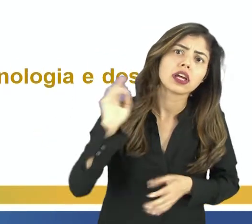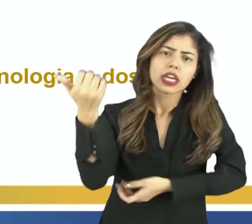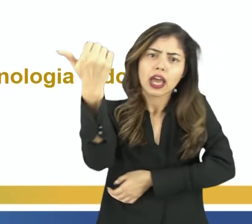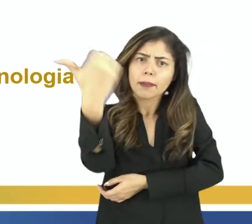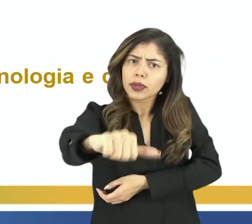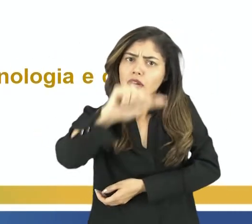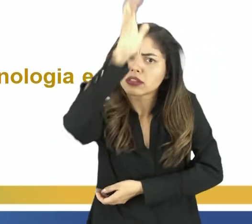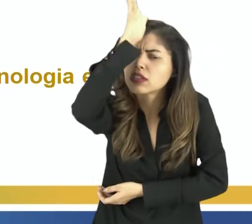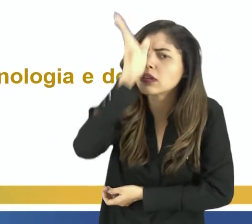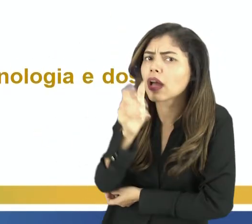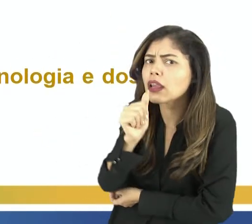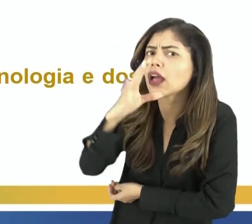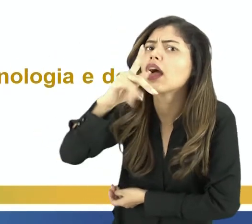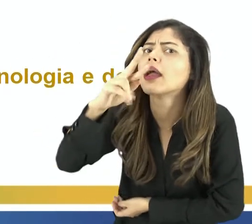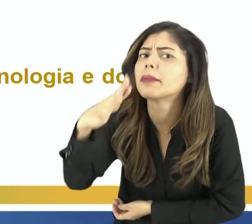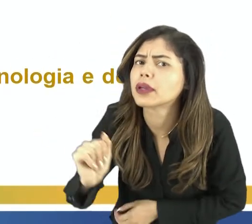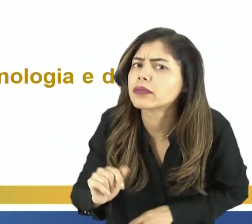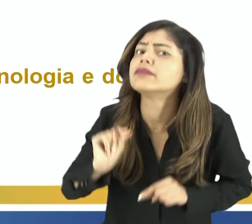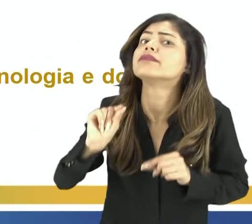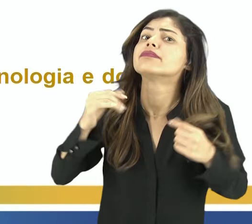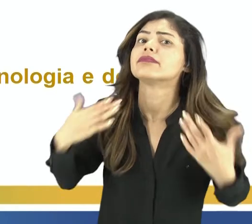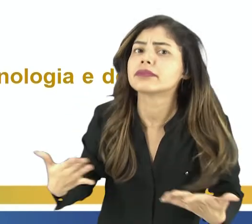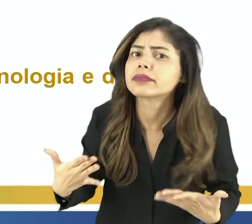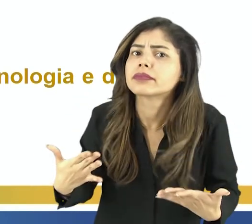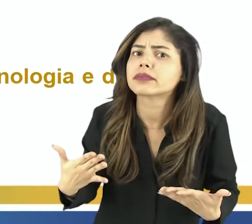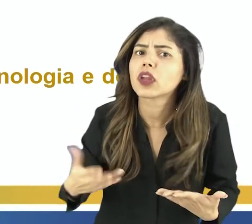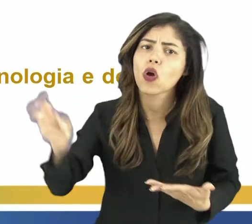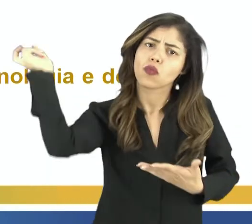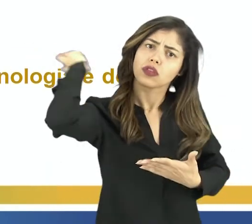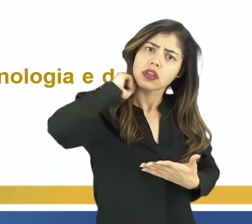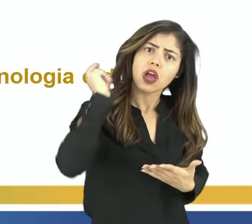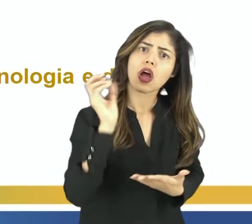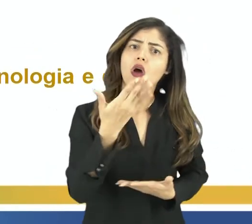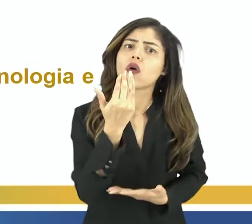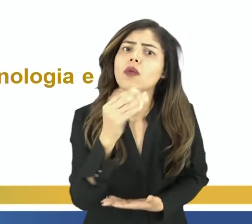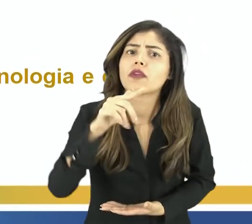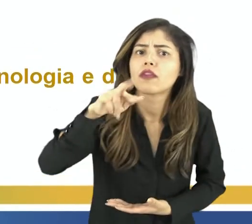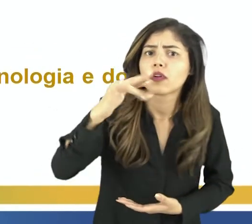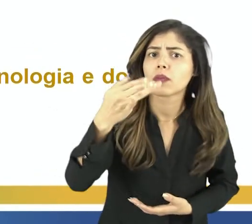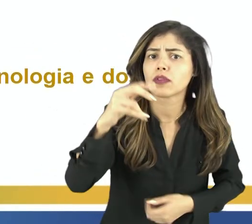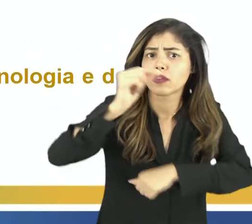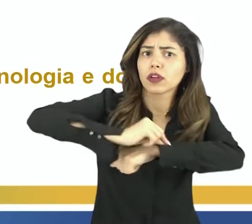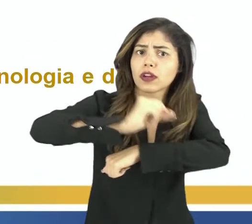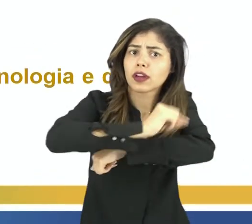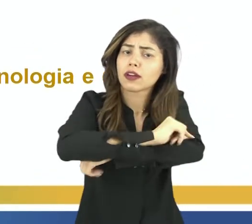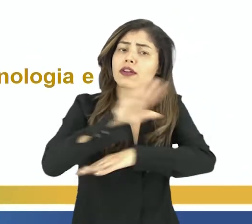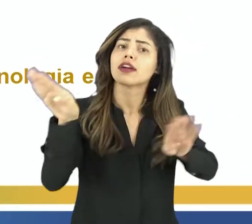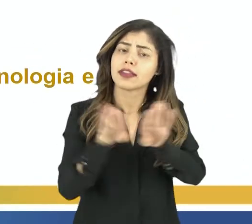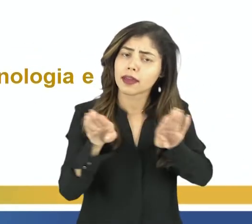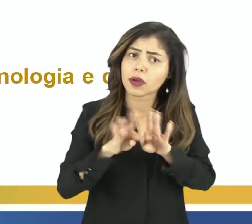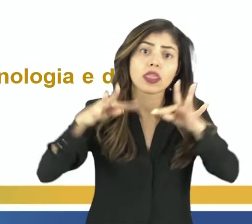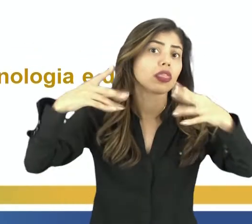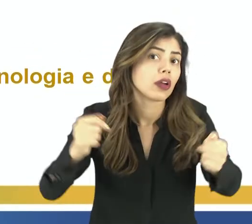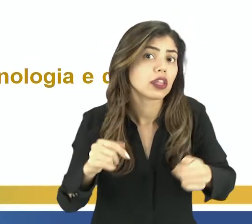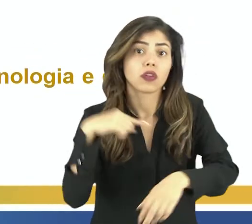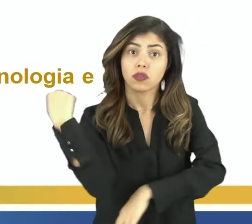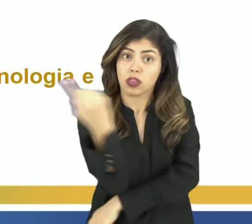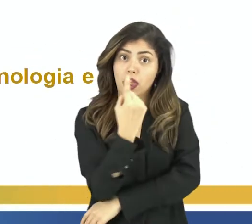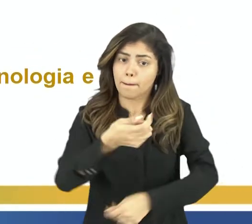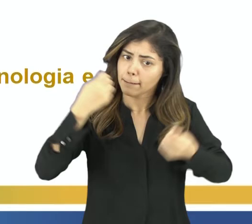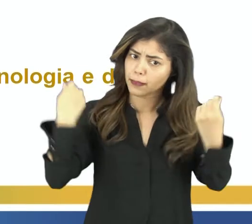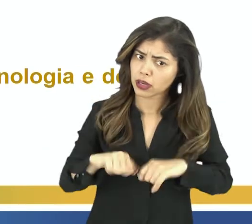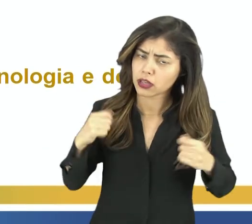comer galinha caipira aqui no Acre? O morcego come inseto e fruta, a galinha come inseto, come fruta e come o morcego também. Então nós